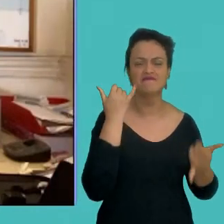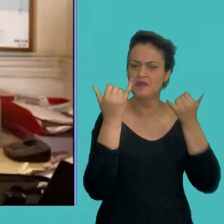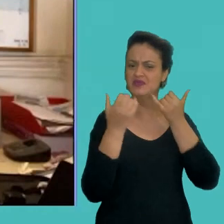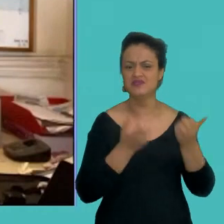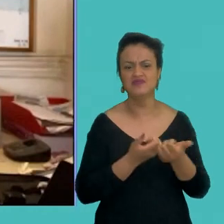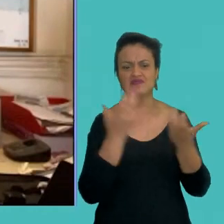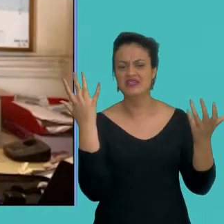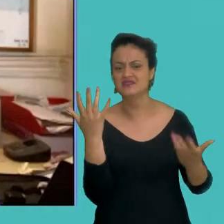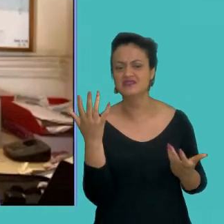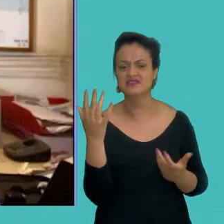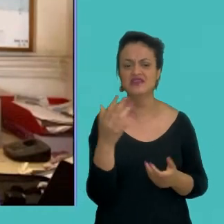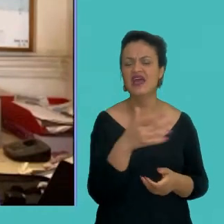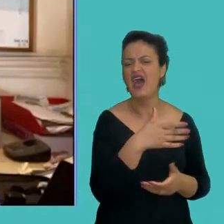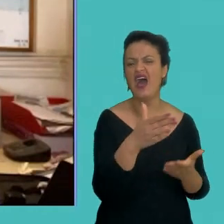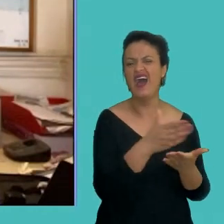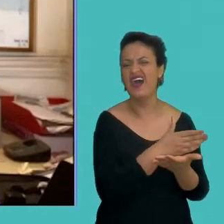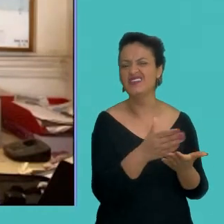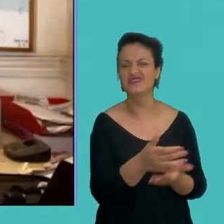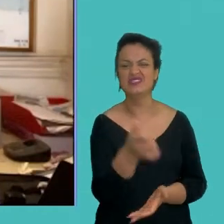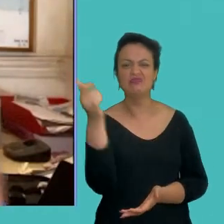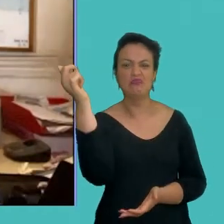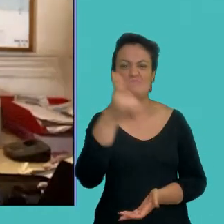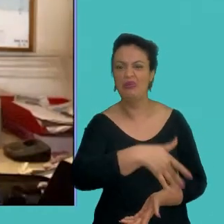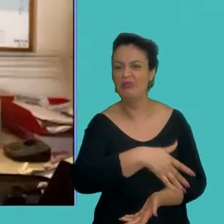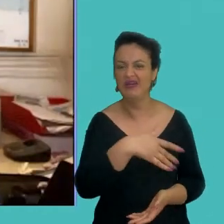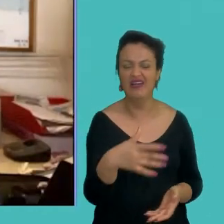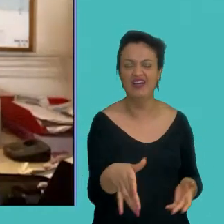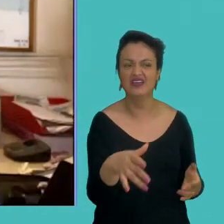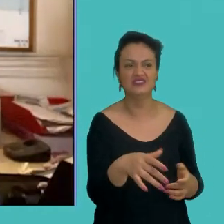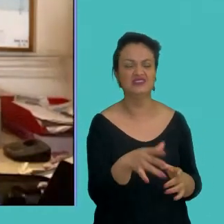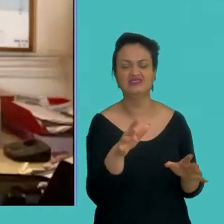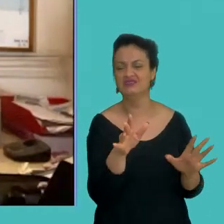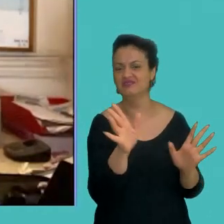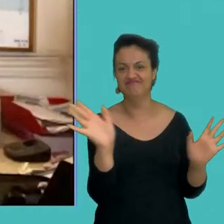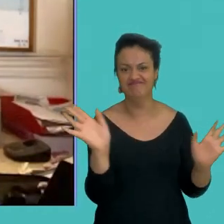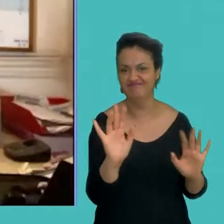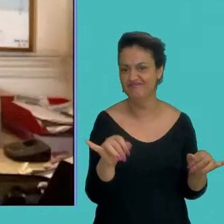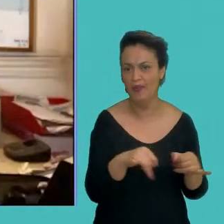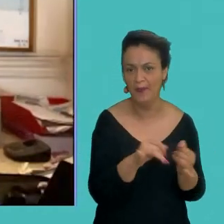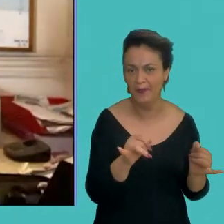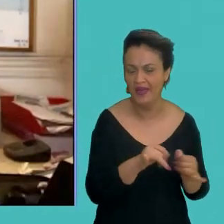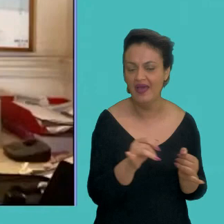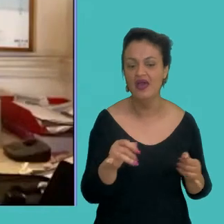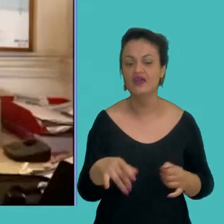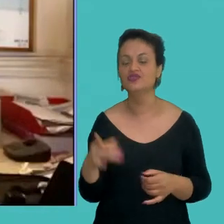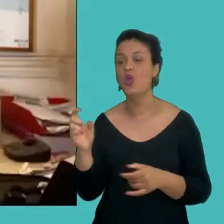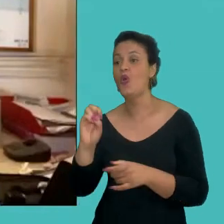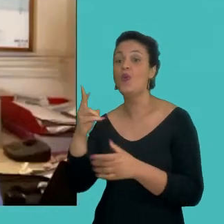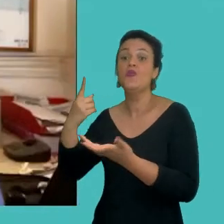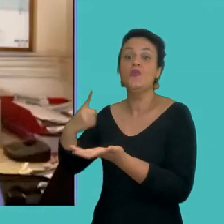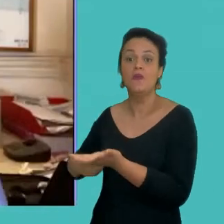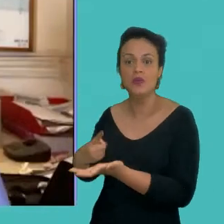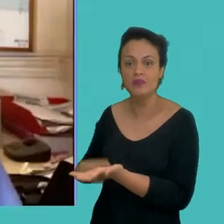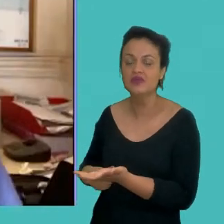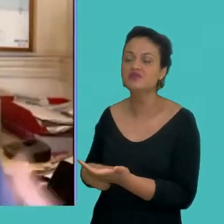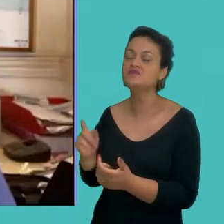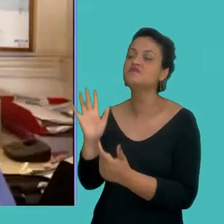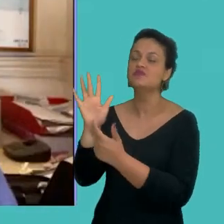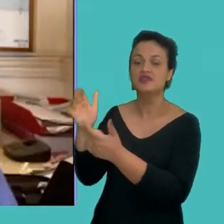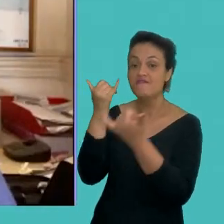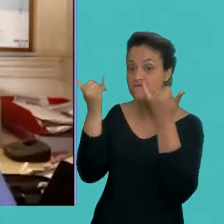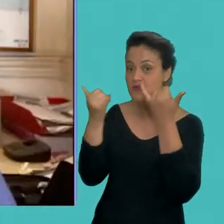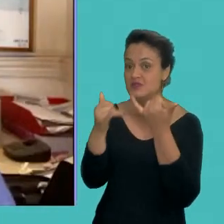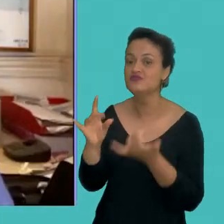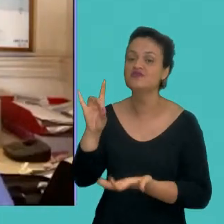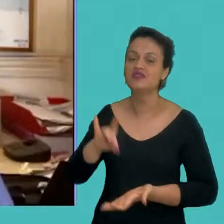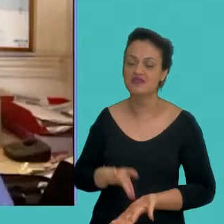de excelência, as coisas mais abjetas, sensacionalistas e ridículas, o compromisso